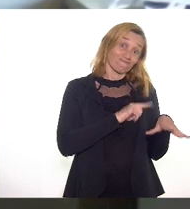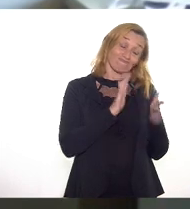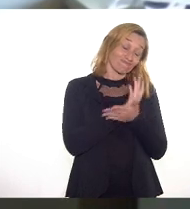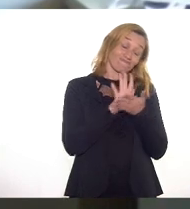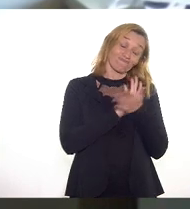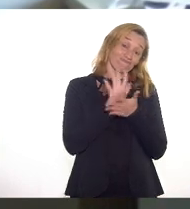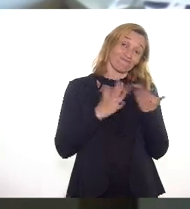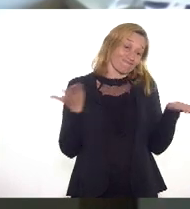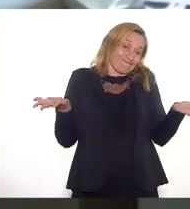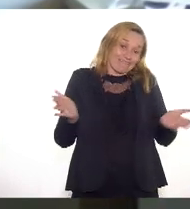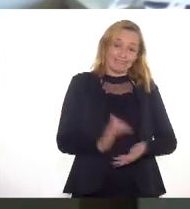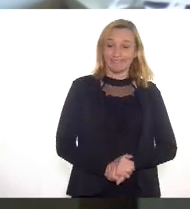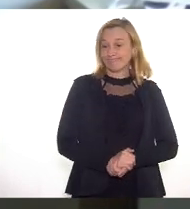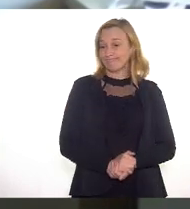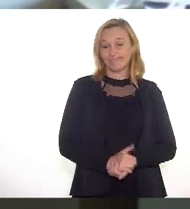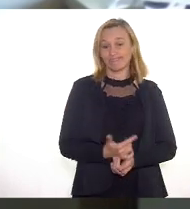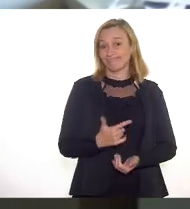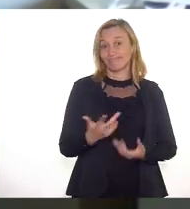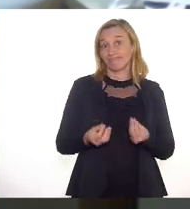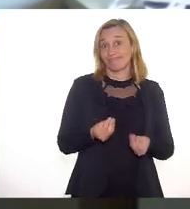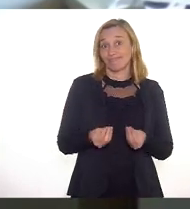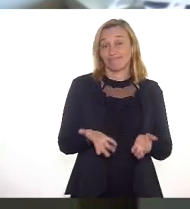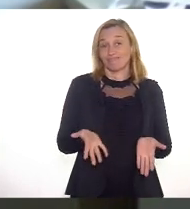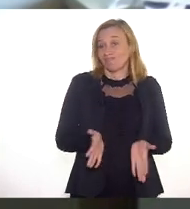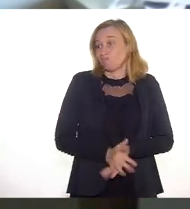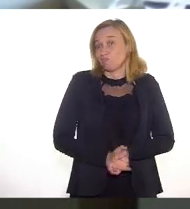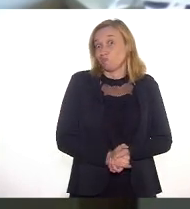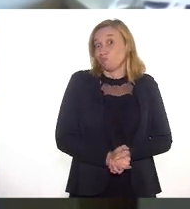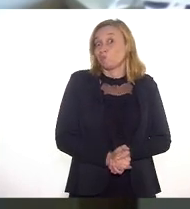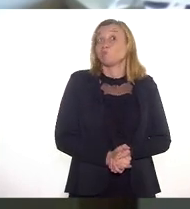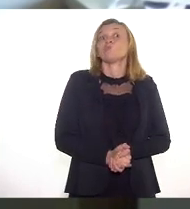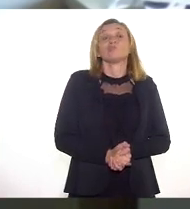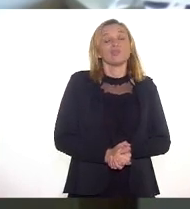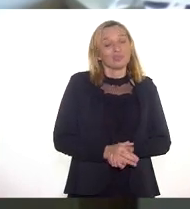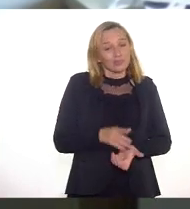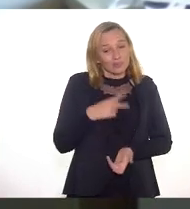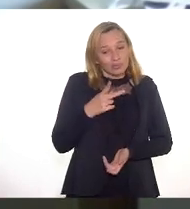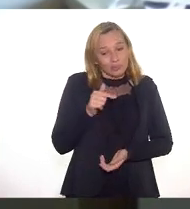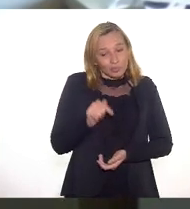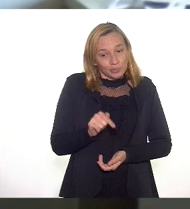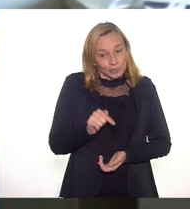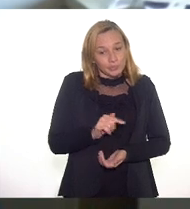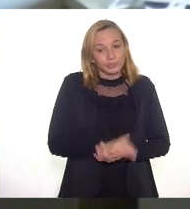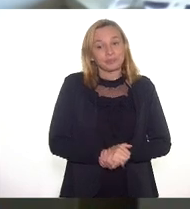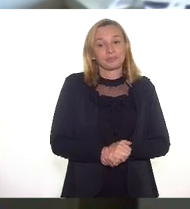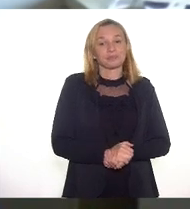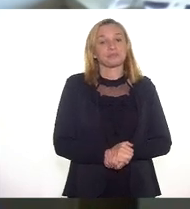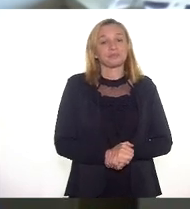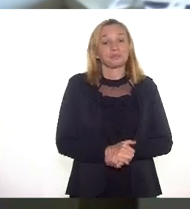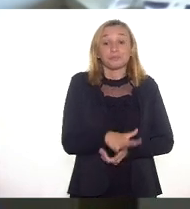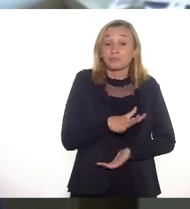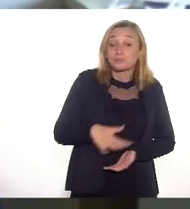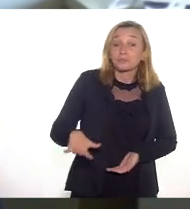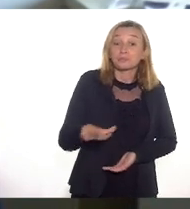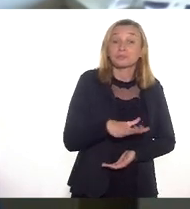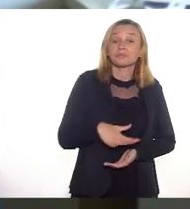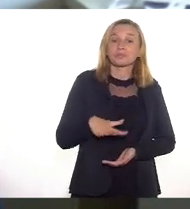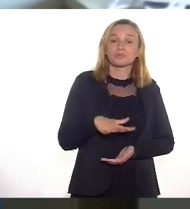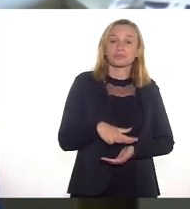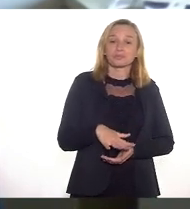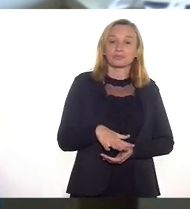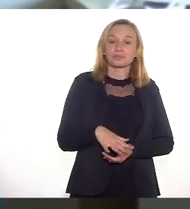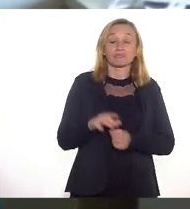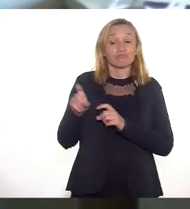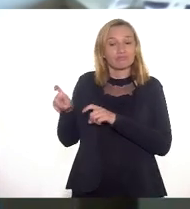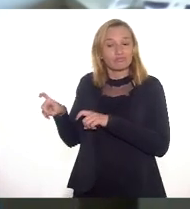pode haver. Não pode haver. Aí trago aqui para a área